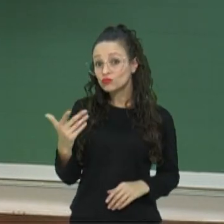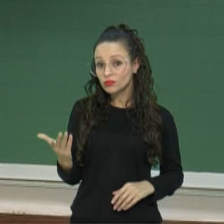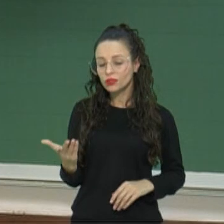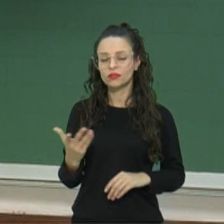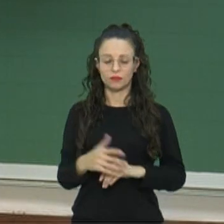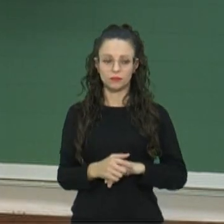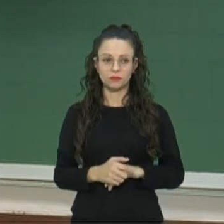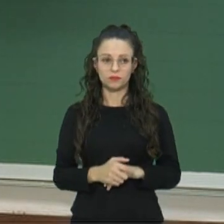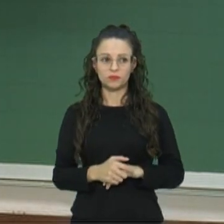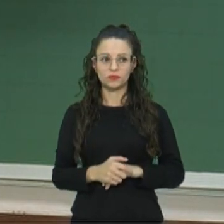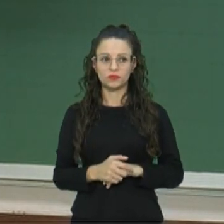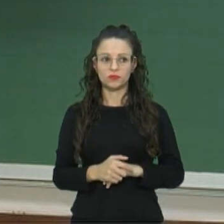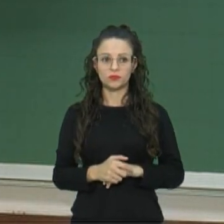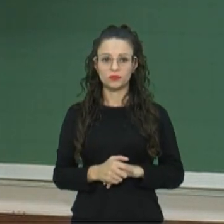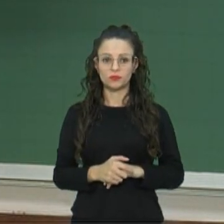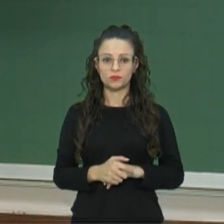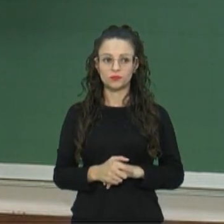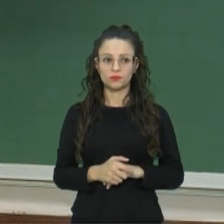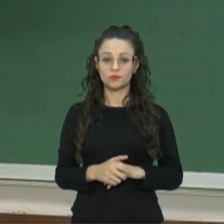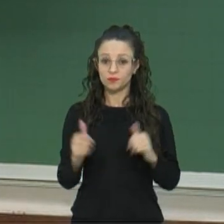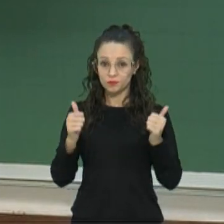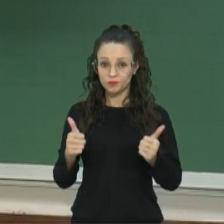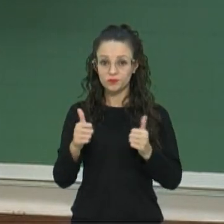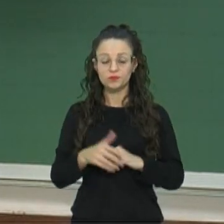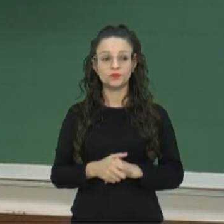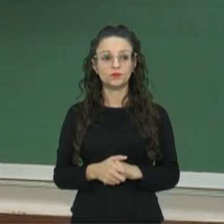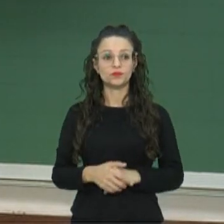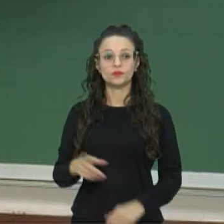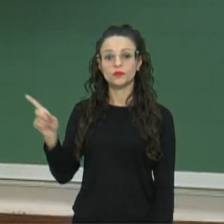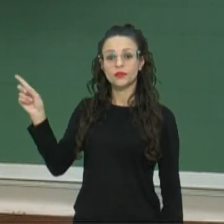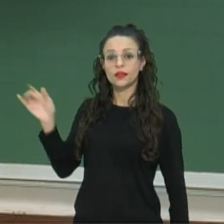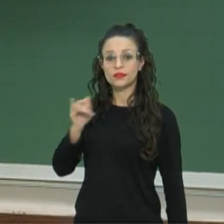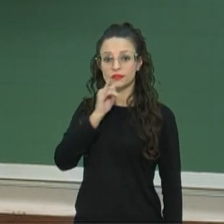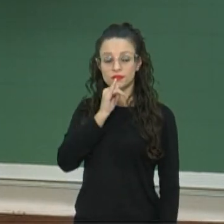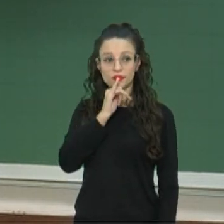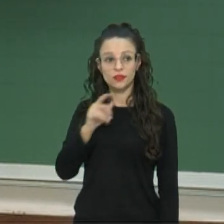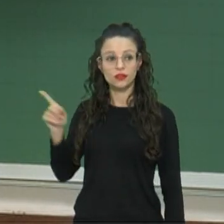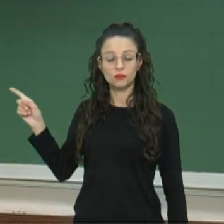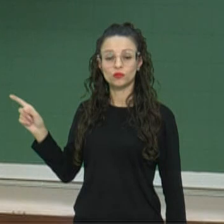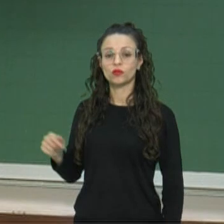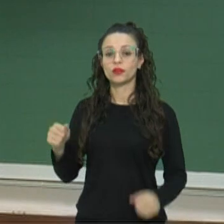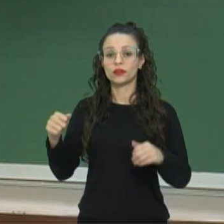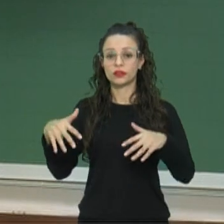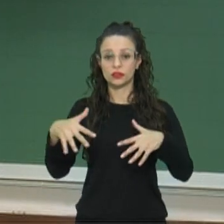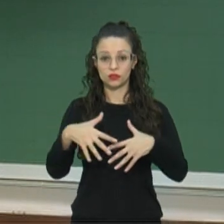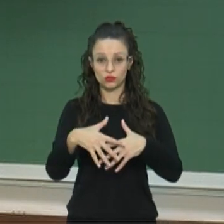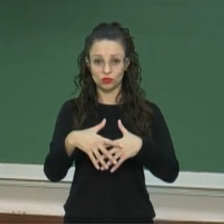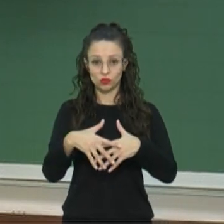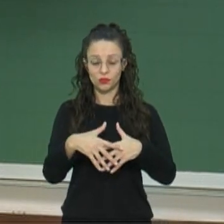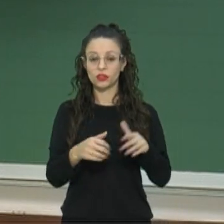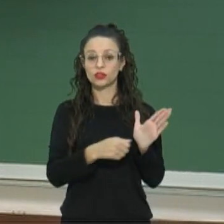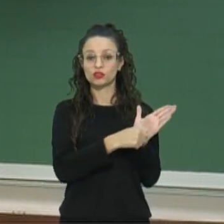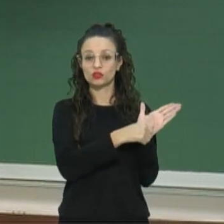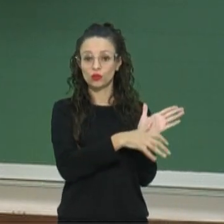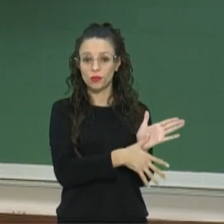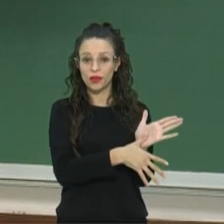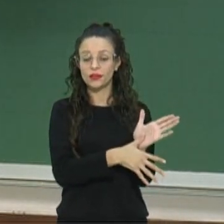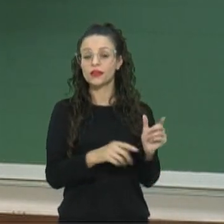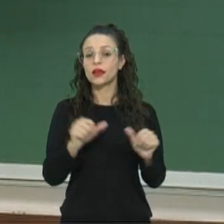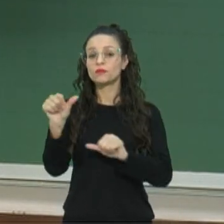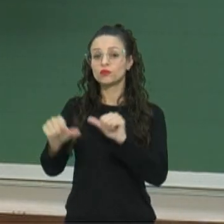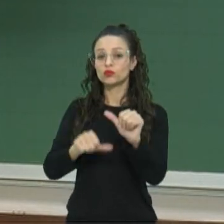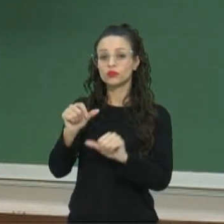existência de isomeria geométrica, tá? Aqui eu tenho os exemplos. Na isomeria geométrica, a única coisa que vai mudar